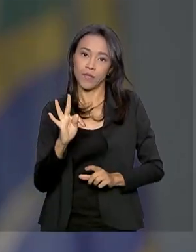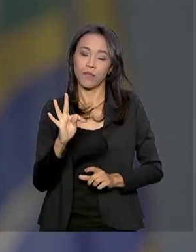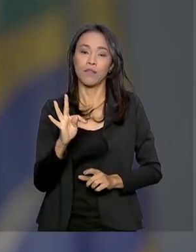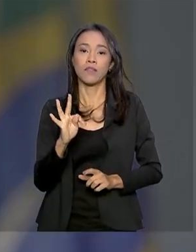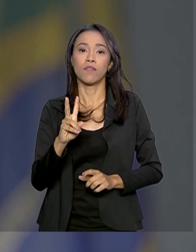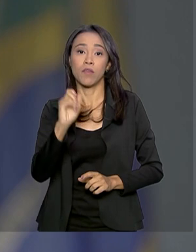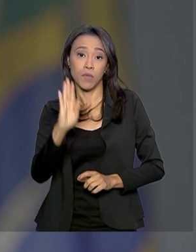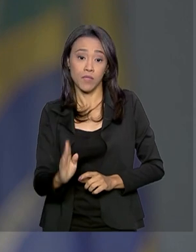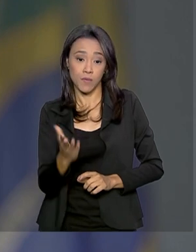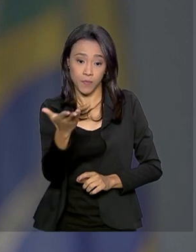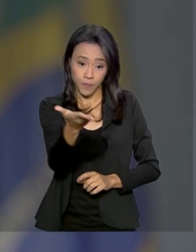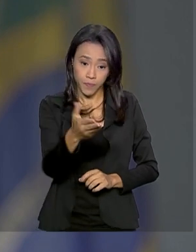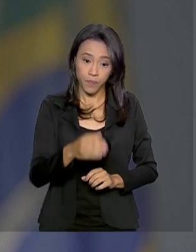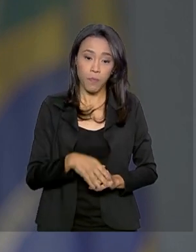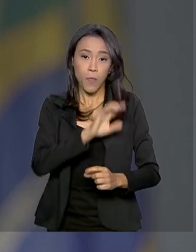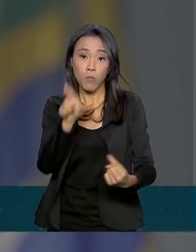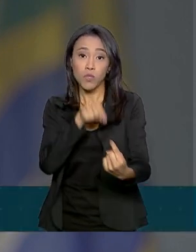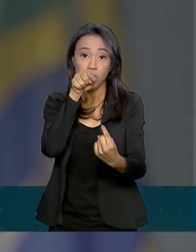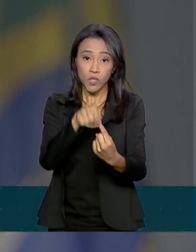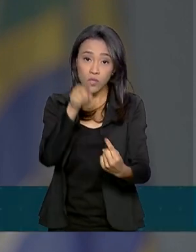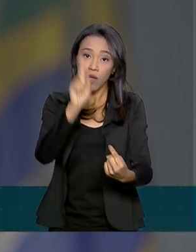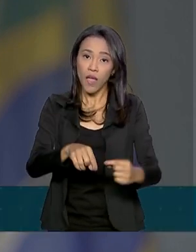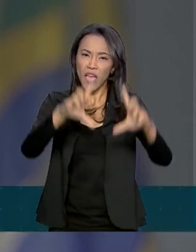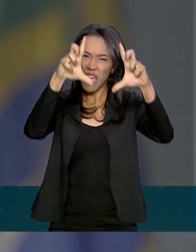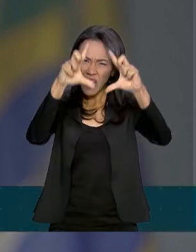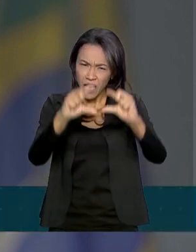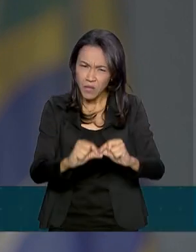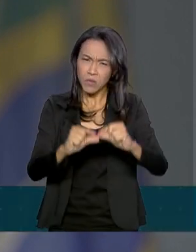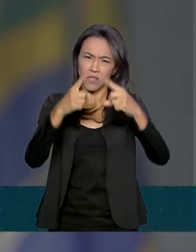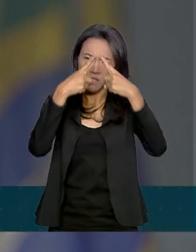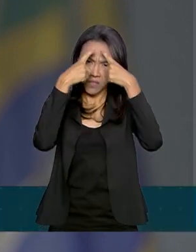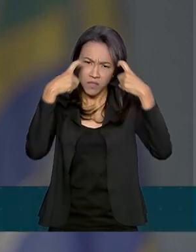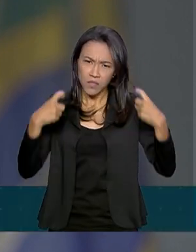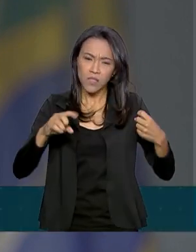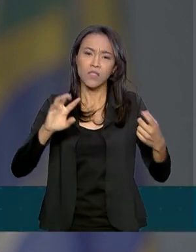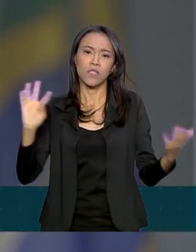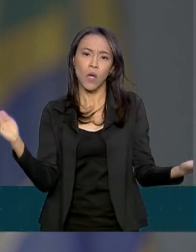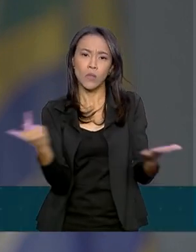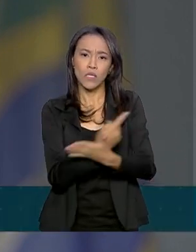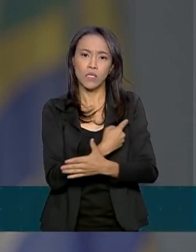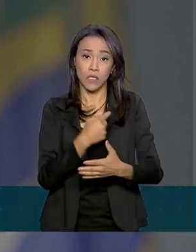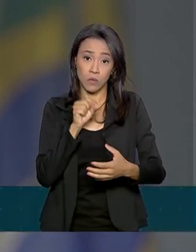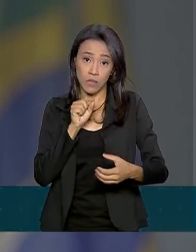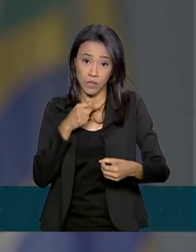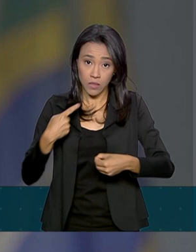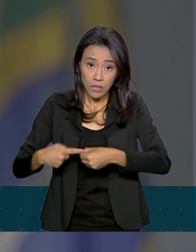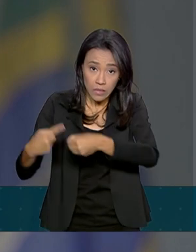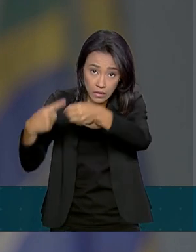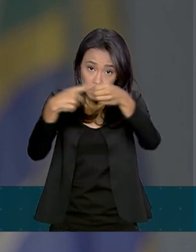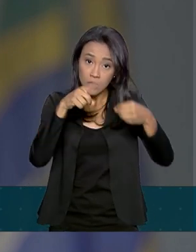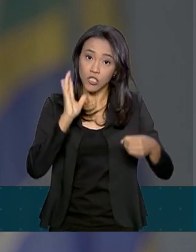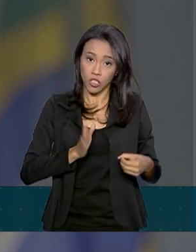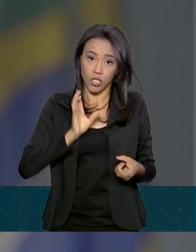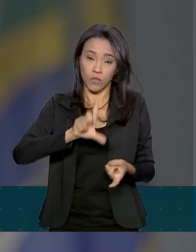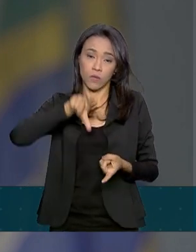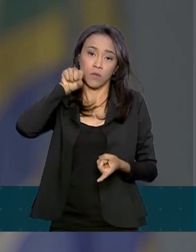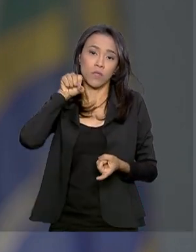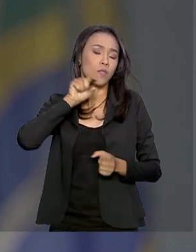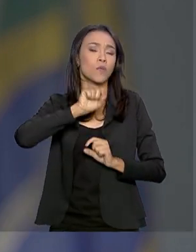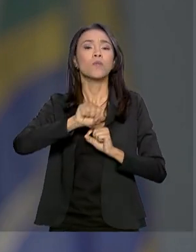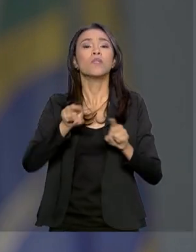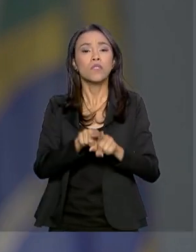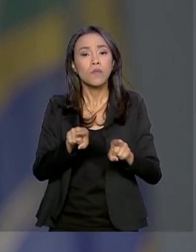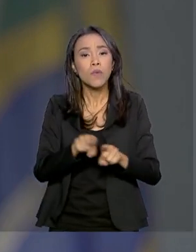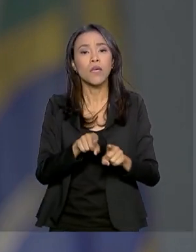O objetivo é reduzir drasticamente os índices de criminalidade nesses municípios escolhidos e, além disso, realizar políticas